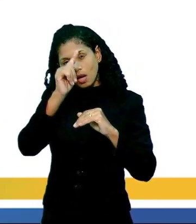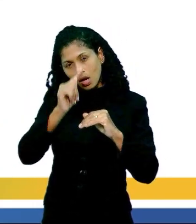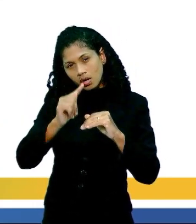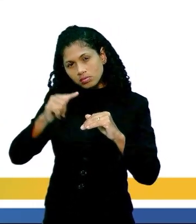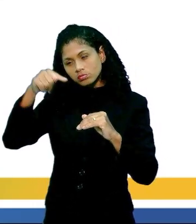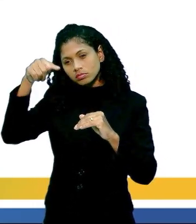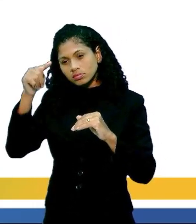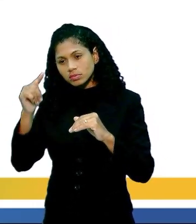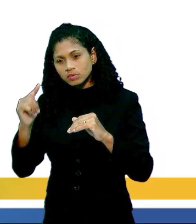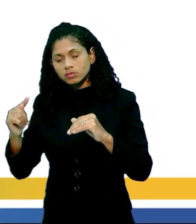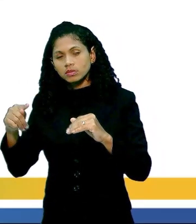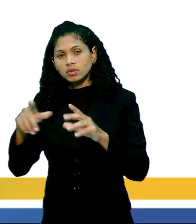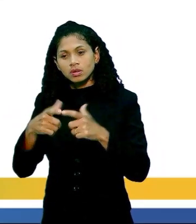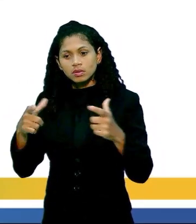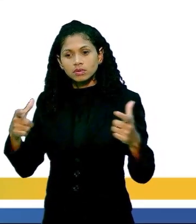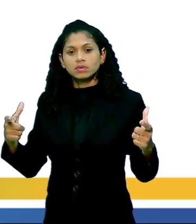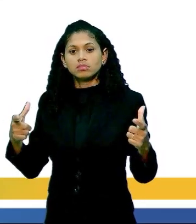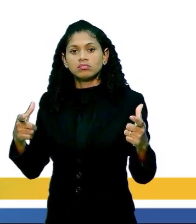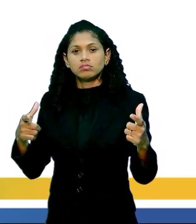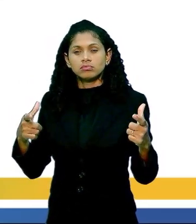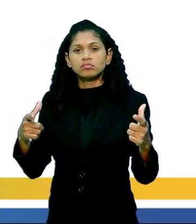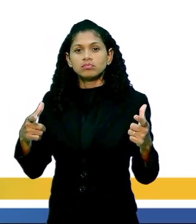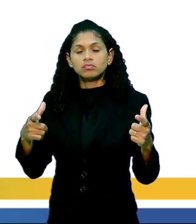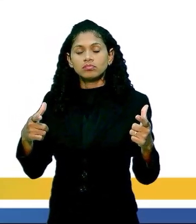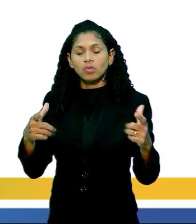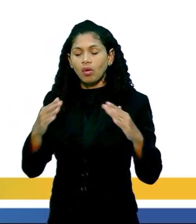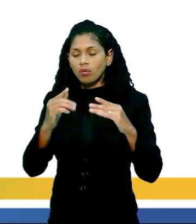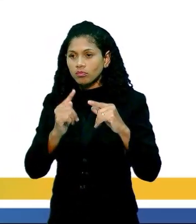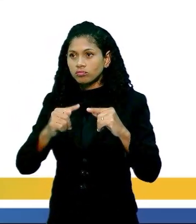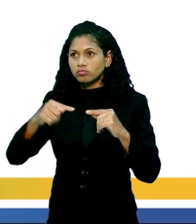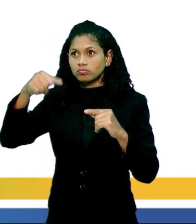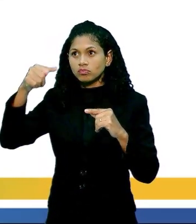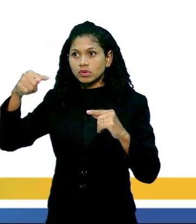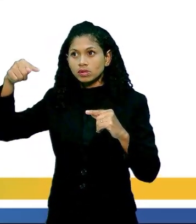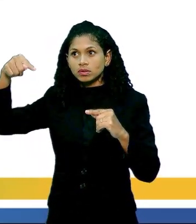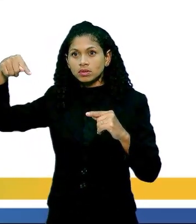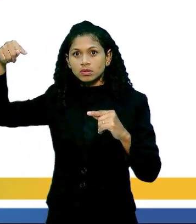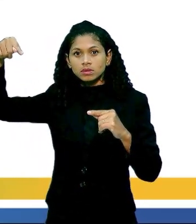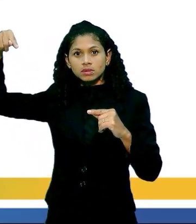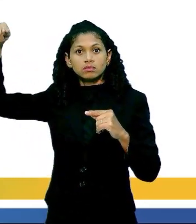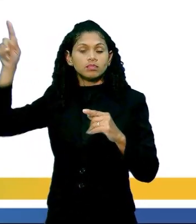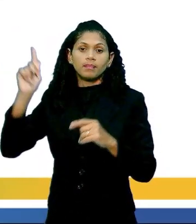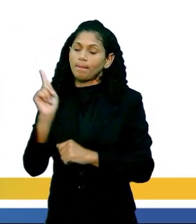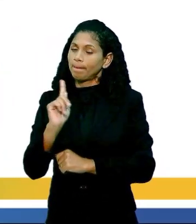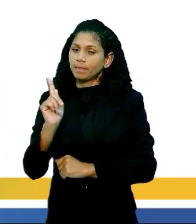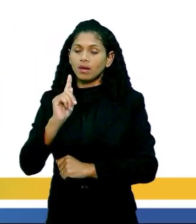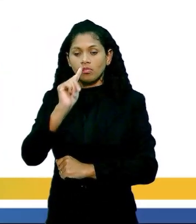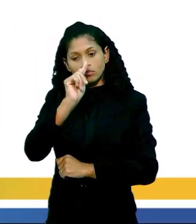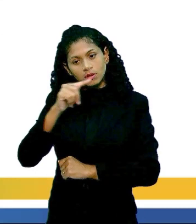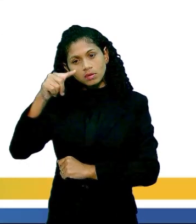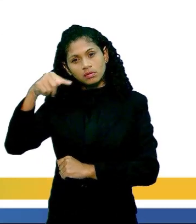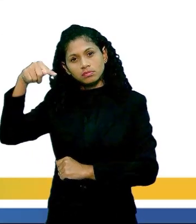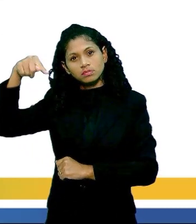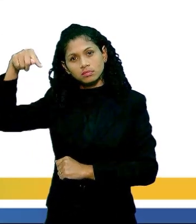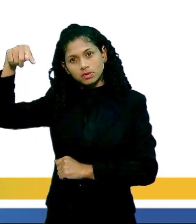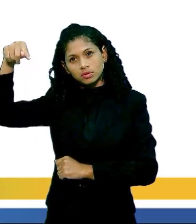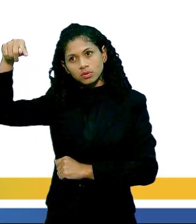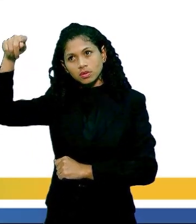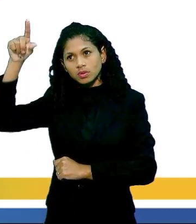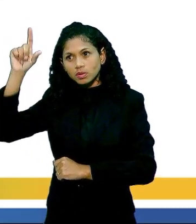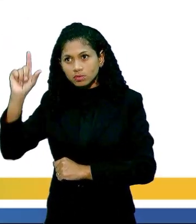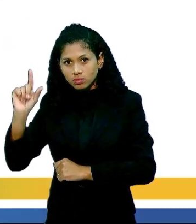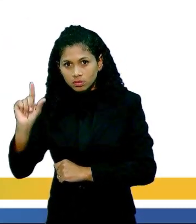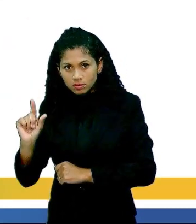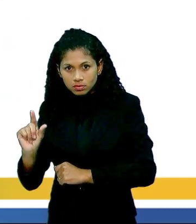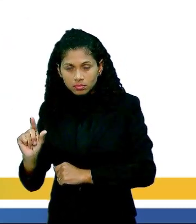das populações mantiveram um aumento constante. Não. Aumentou e depois diminuiu. Não teve uma